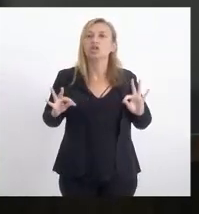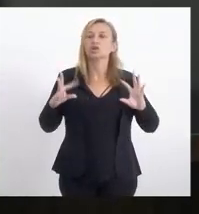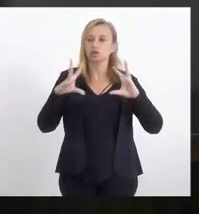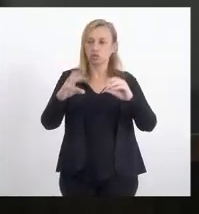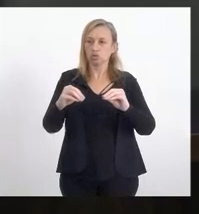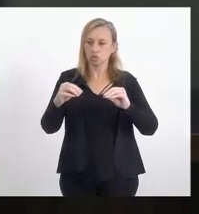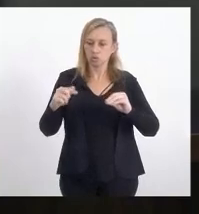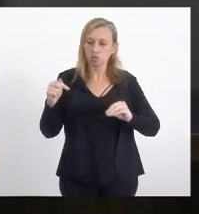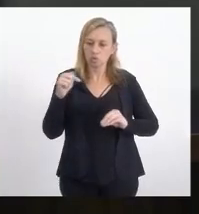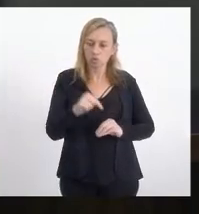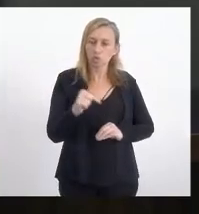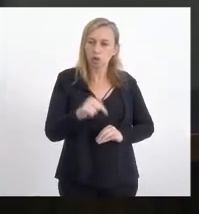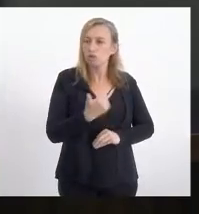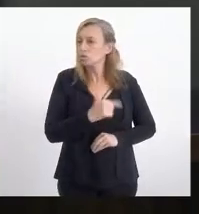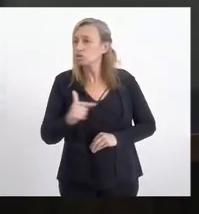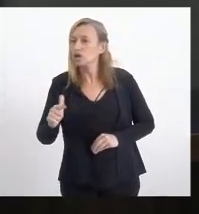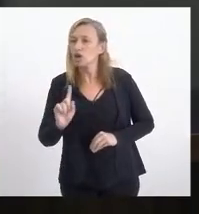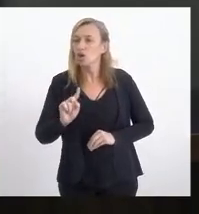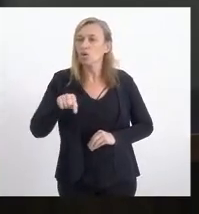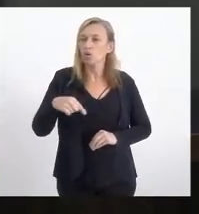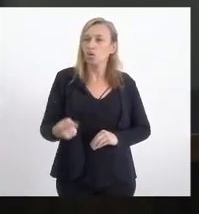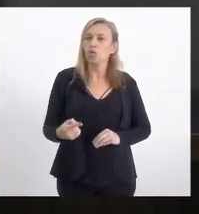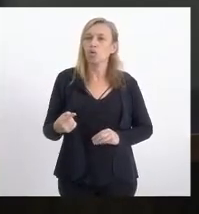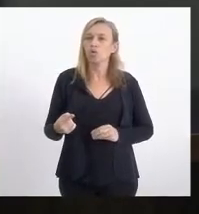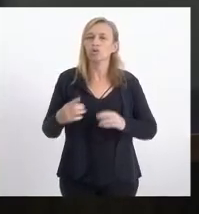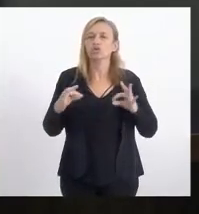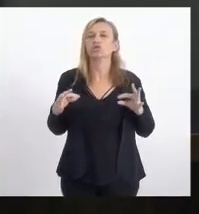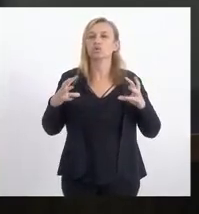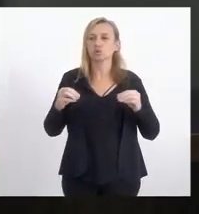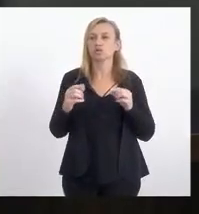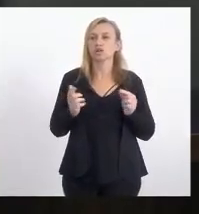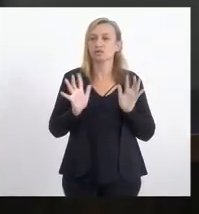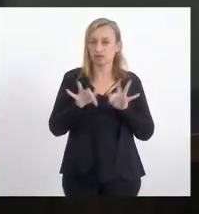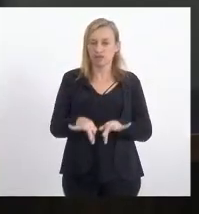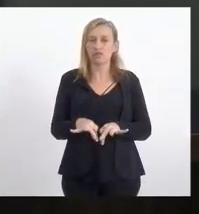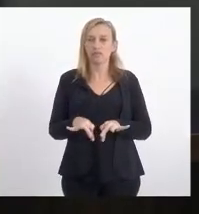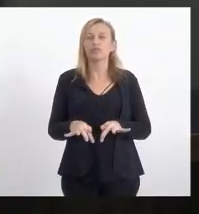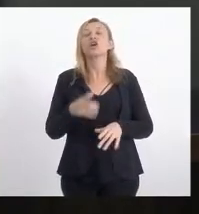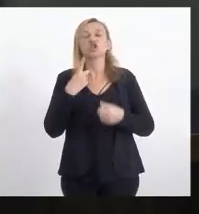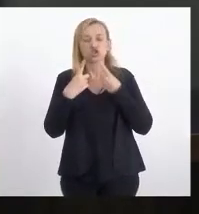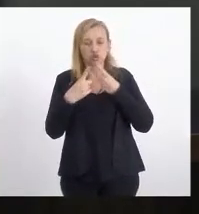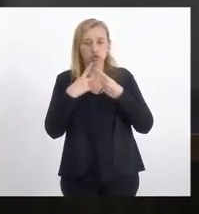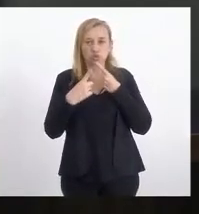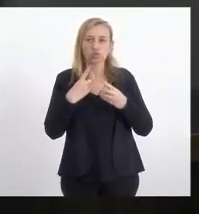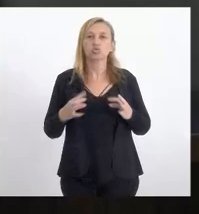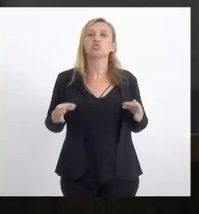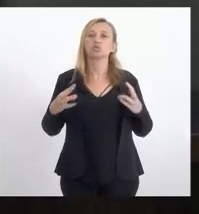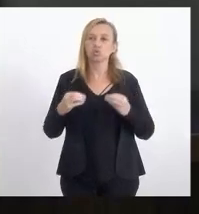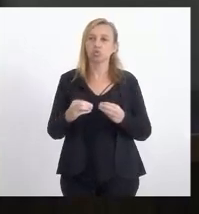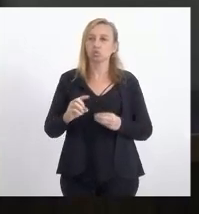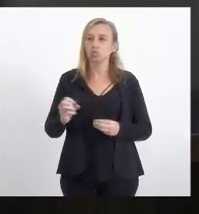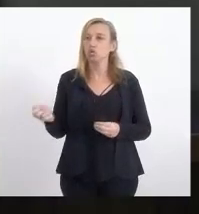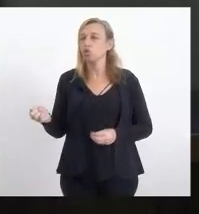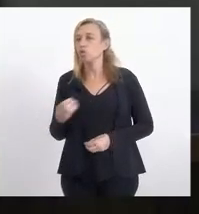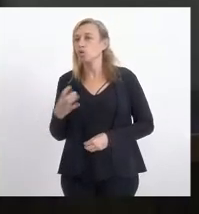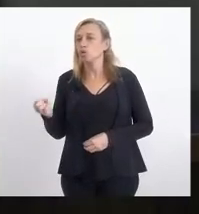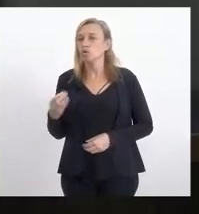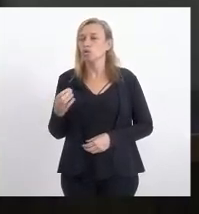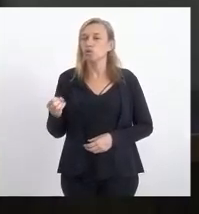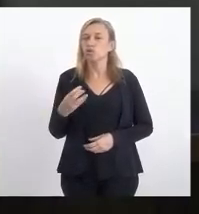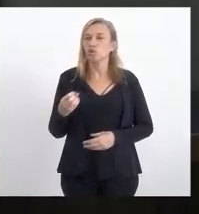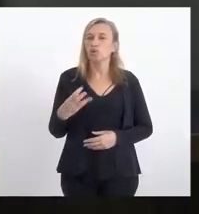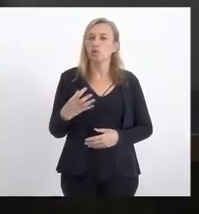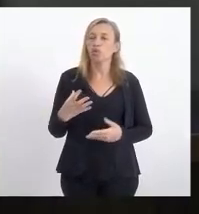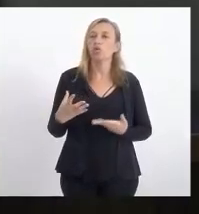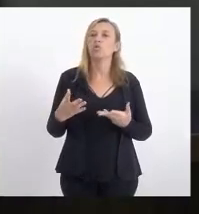expondo aqui não existirá depois que o jogo tiver terminando depois que a gente já tiver discutido tudo vai surgir muito Arauto da moralidade